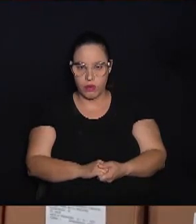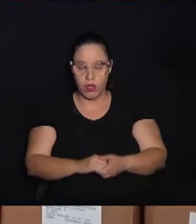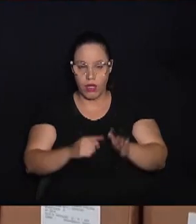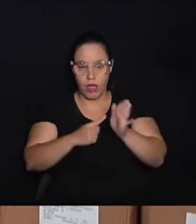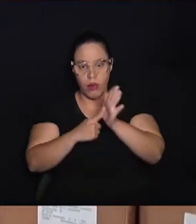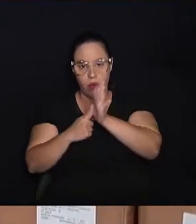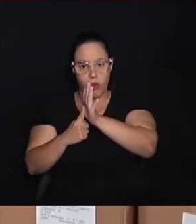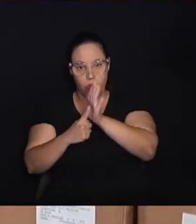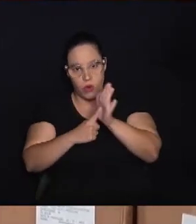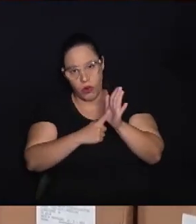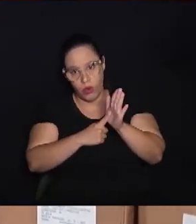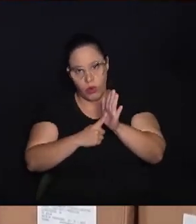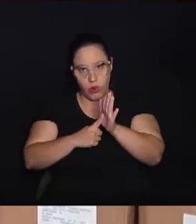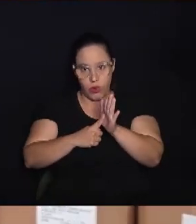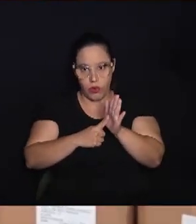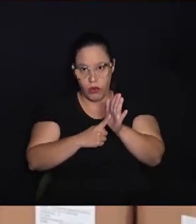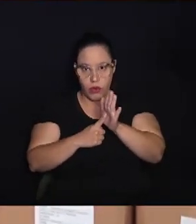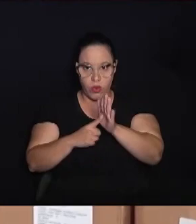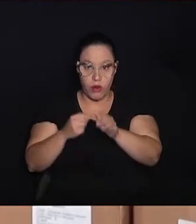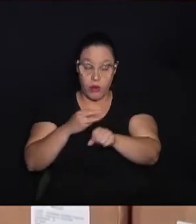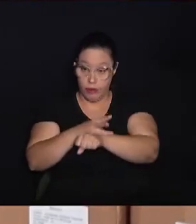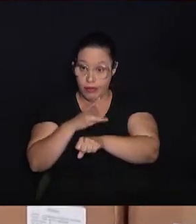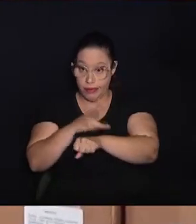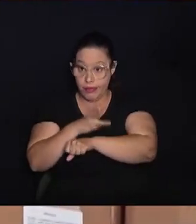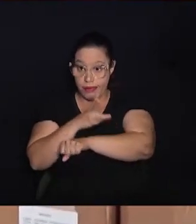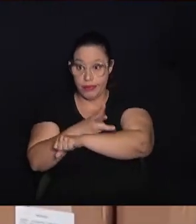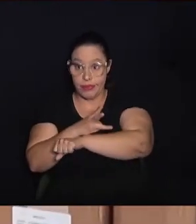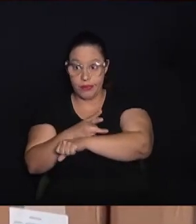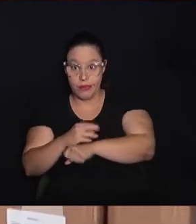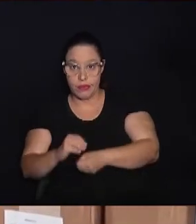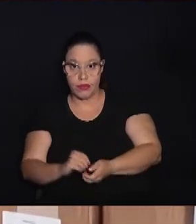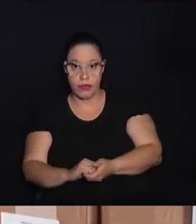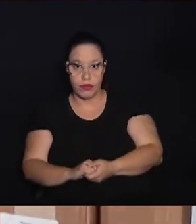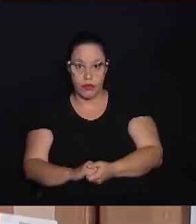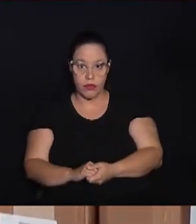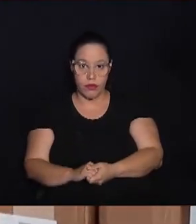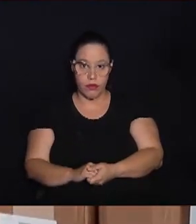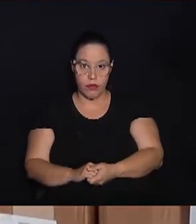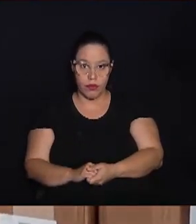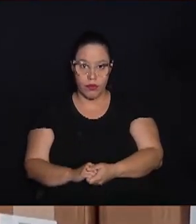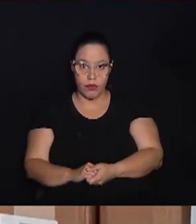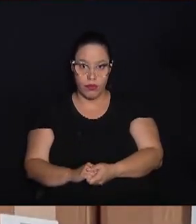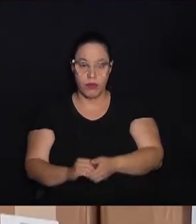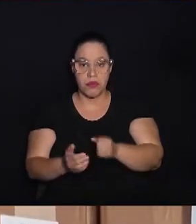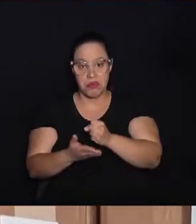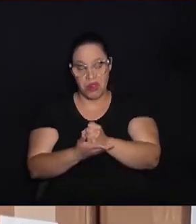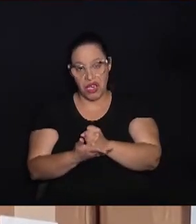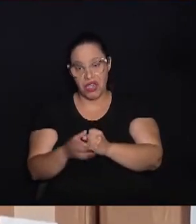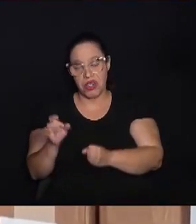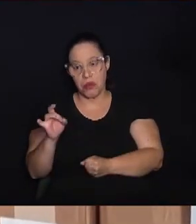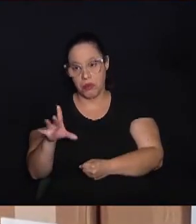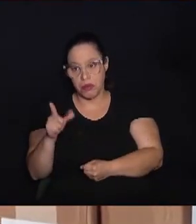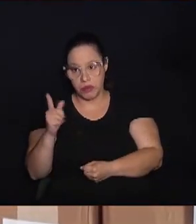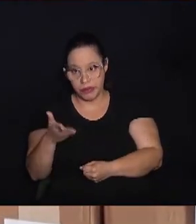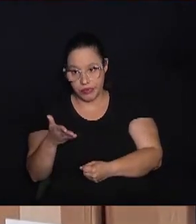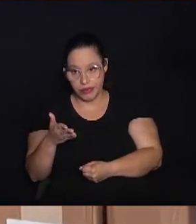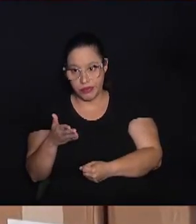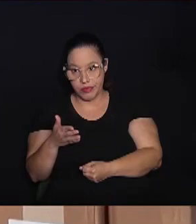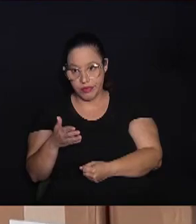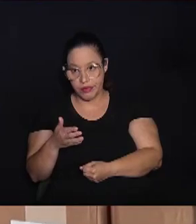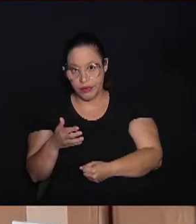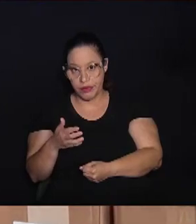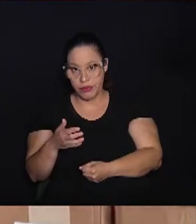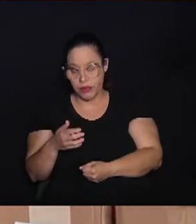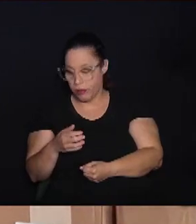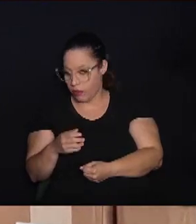site dos pedidos das plataformas di pensamento coletivo e basicamente é isso isso são os bastidores